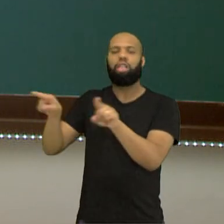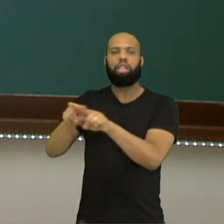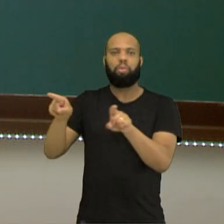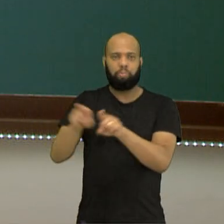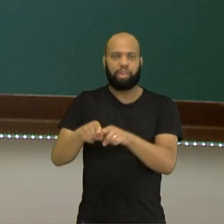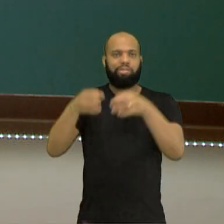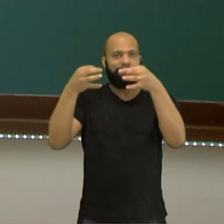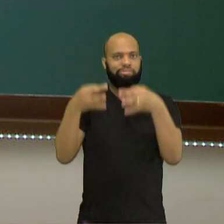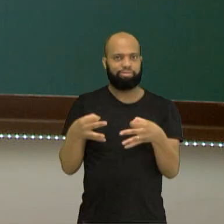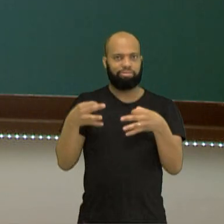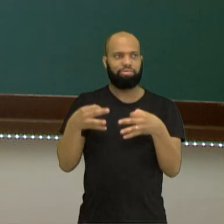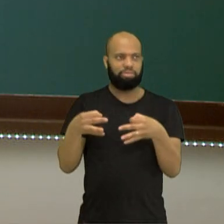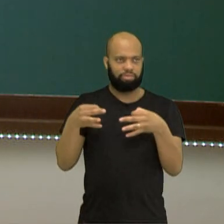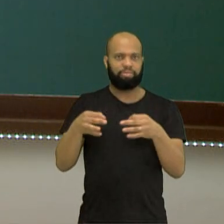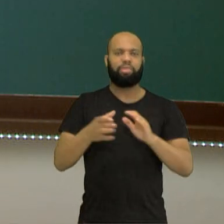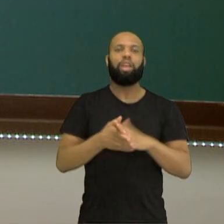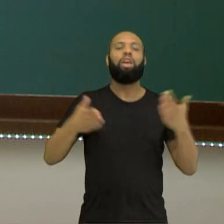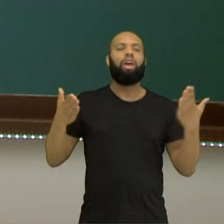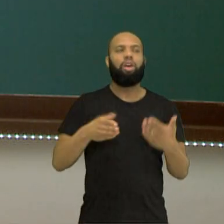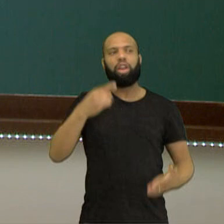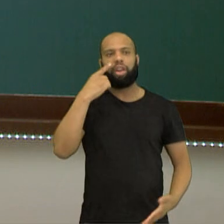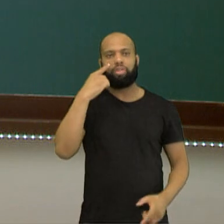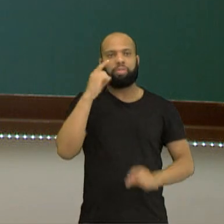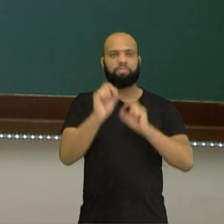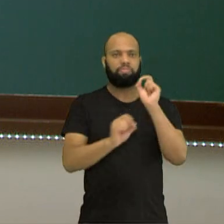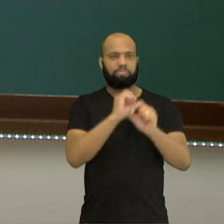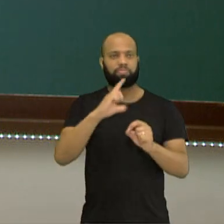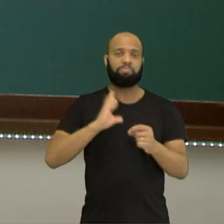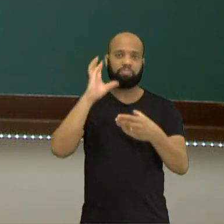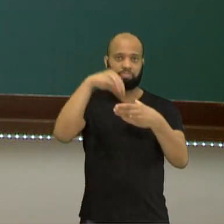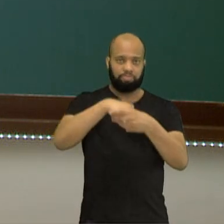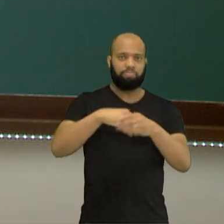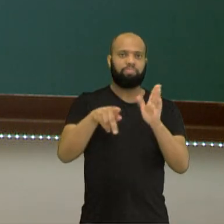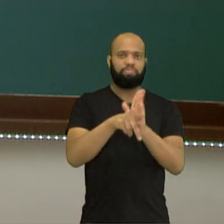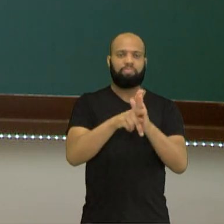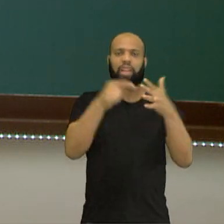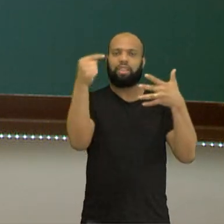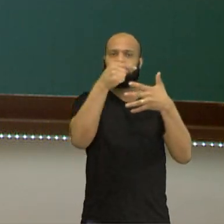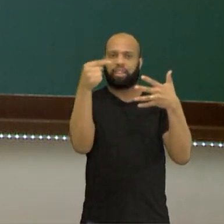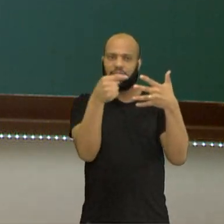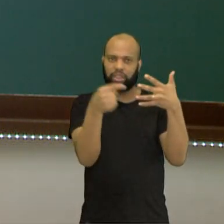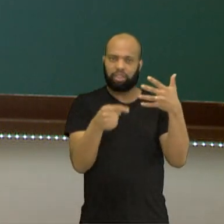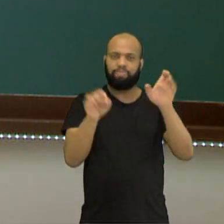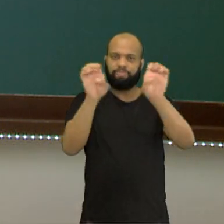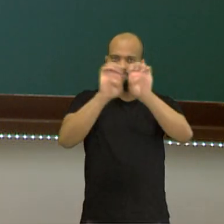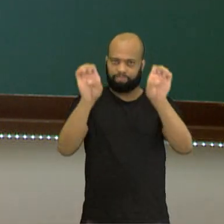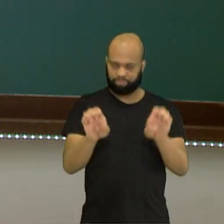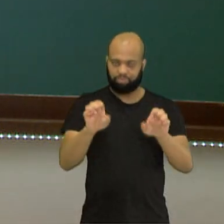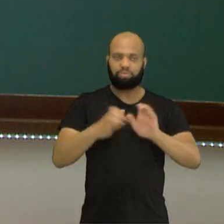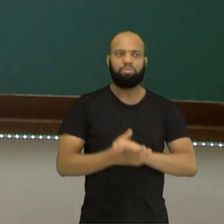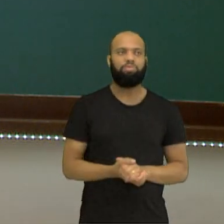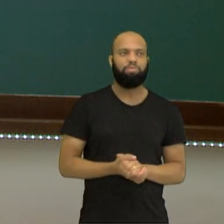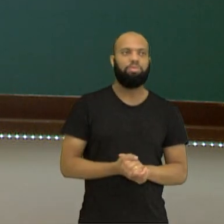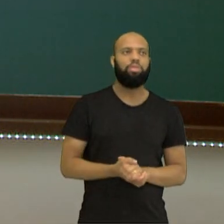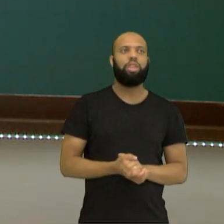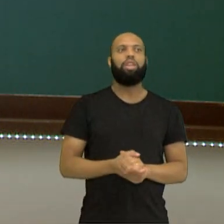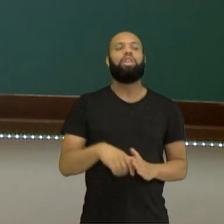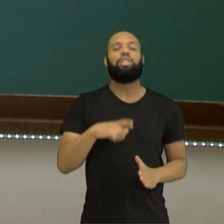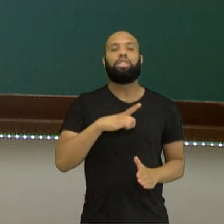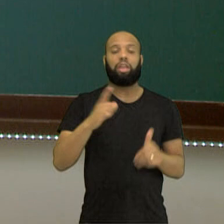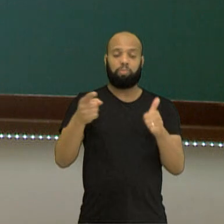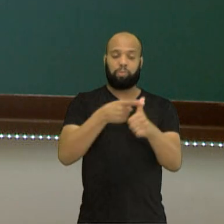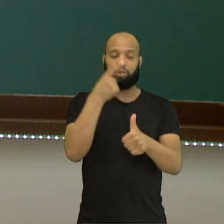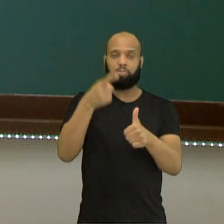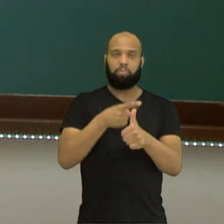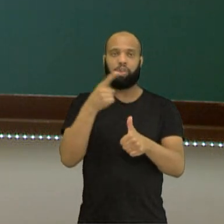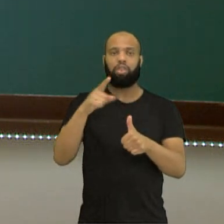bonitinho, selada. Vamos ver então quais são os constituintes? Segue no slide. Nós temos primeiramente